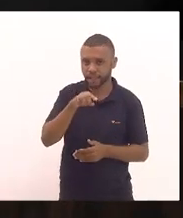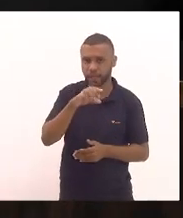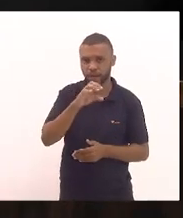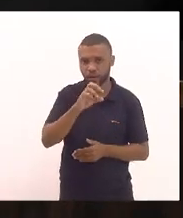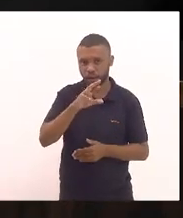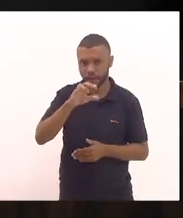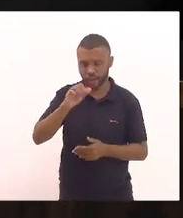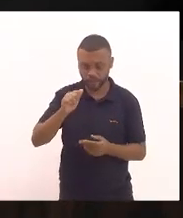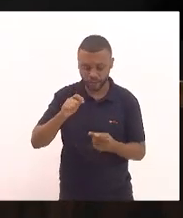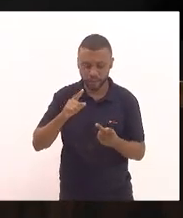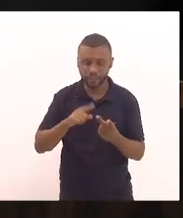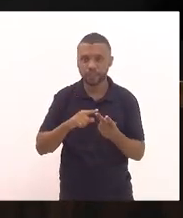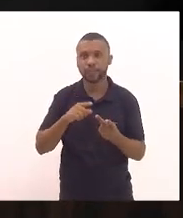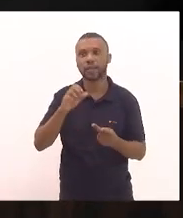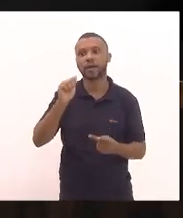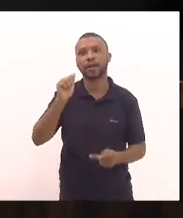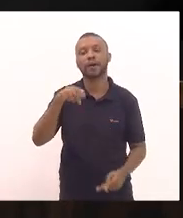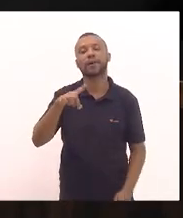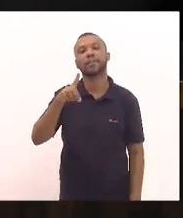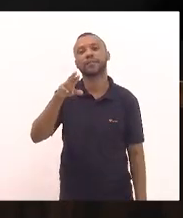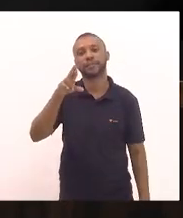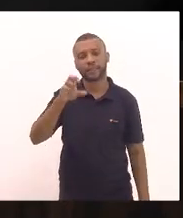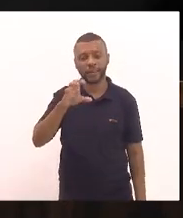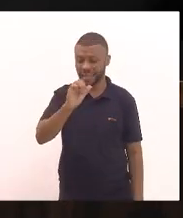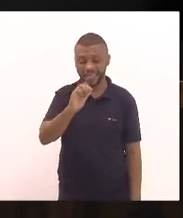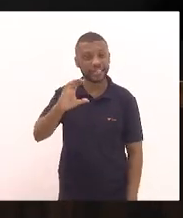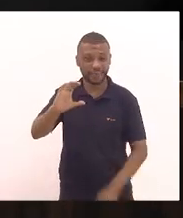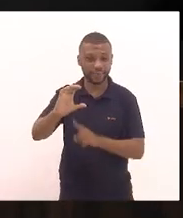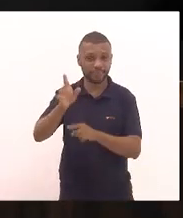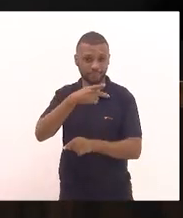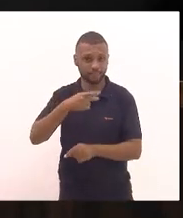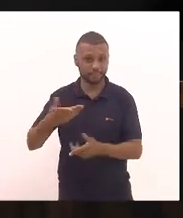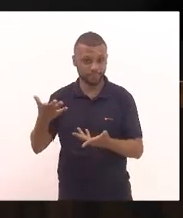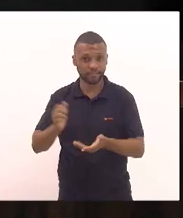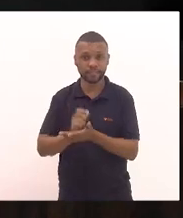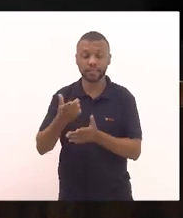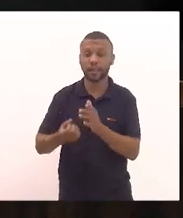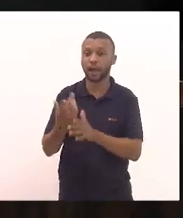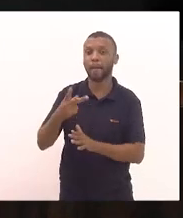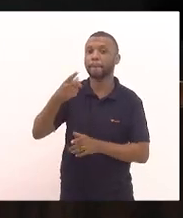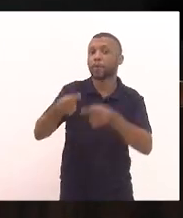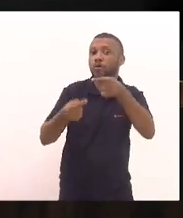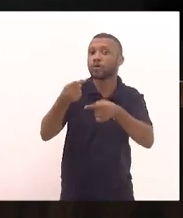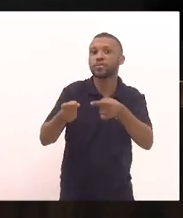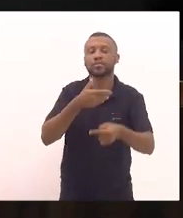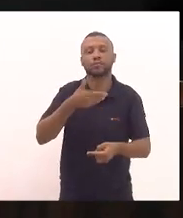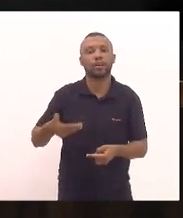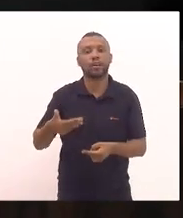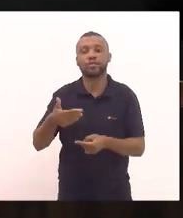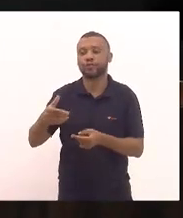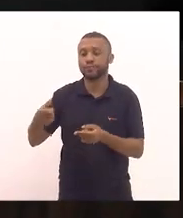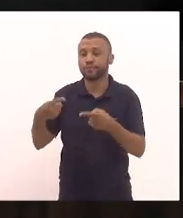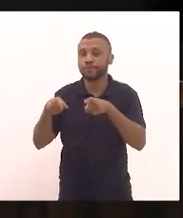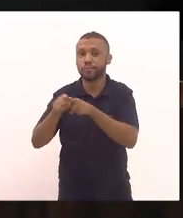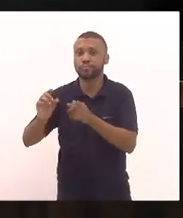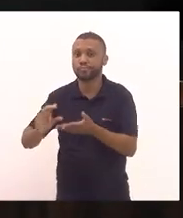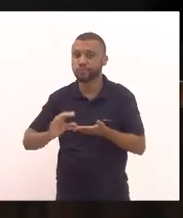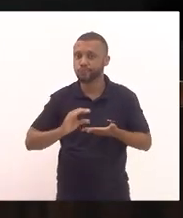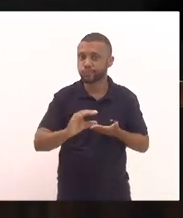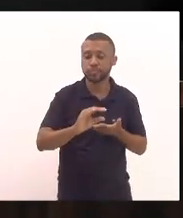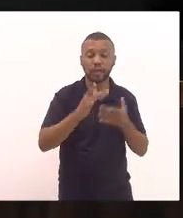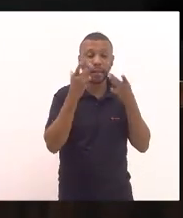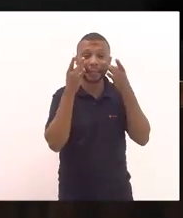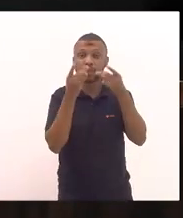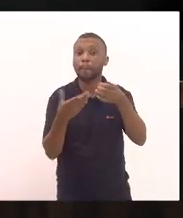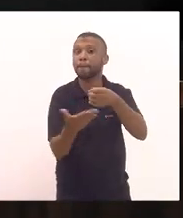André Gustavo Correia e André Luiz Ceciliano, que institui a política estadual de cofinanciamento da atenção primária em saúde no